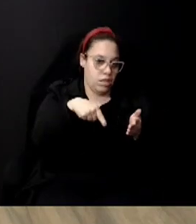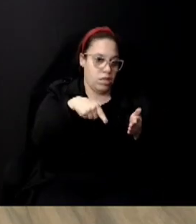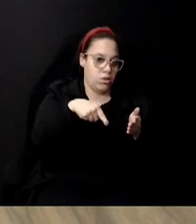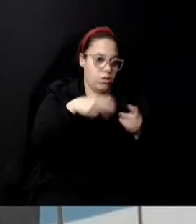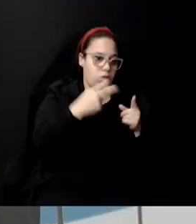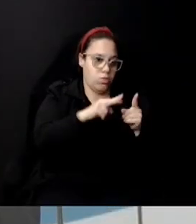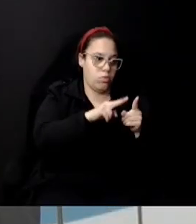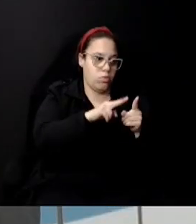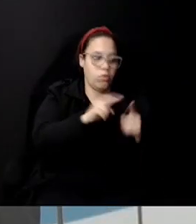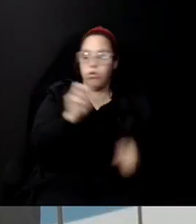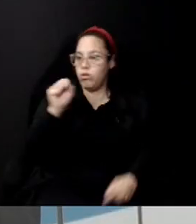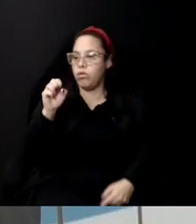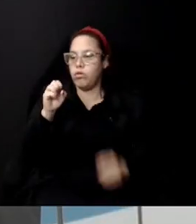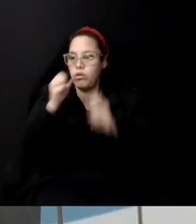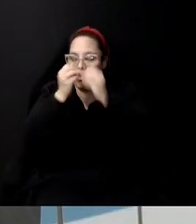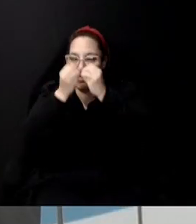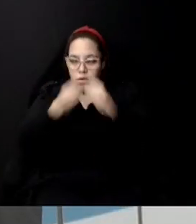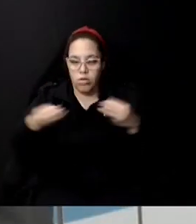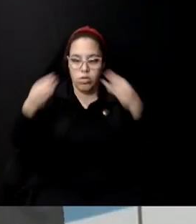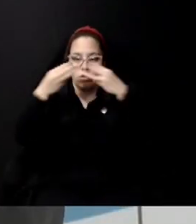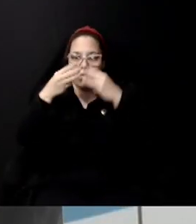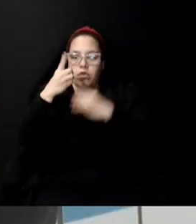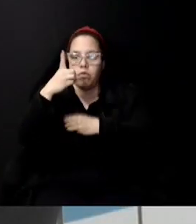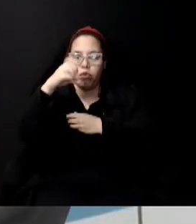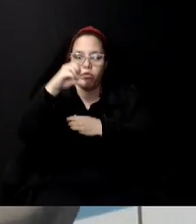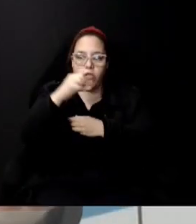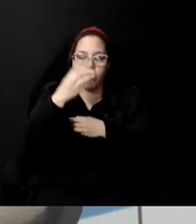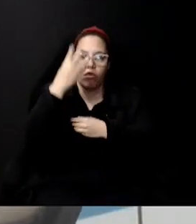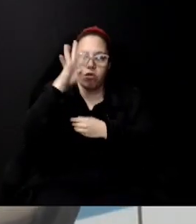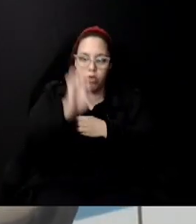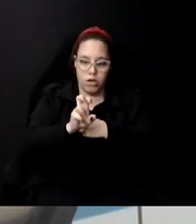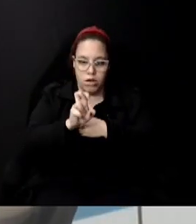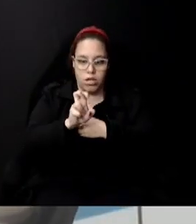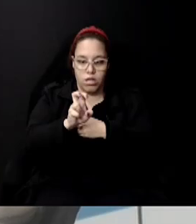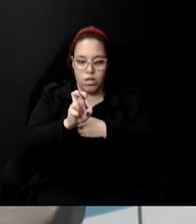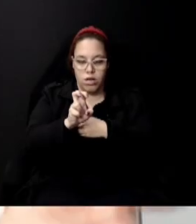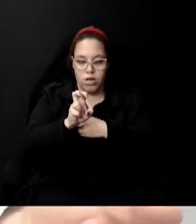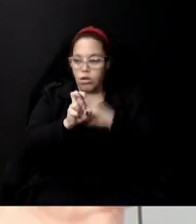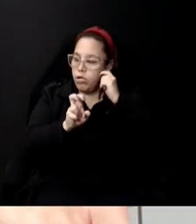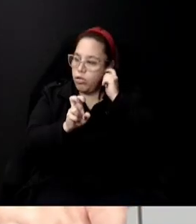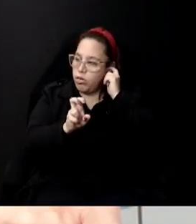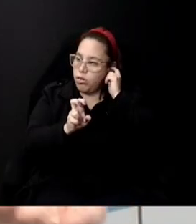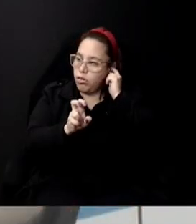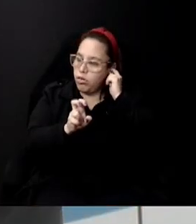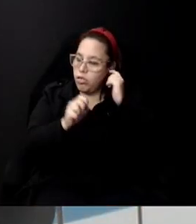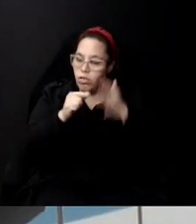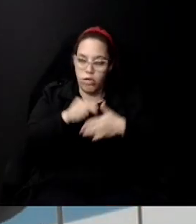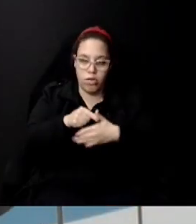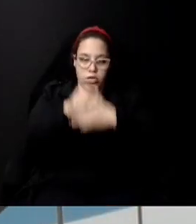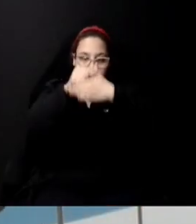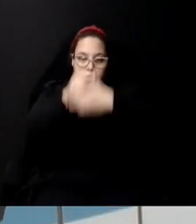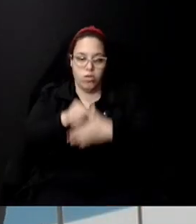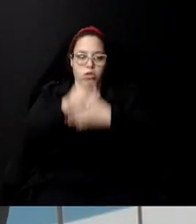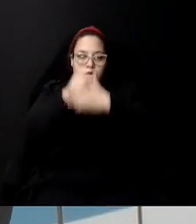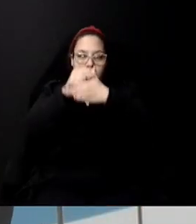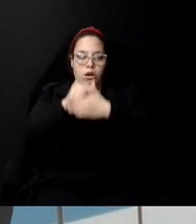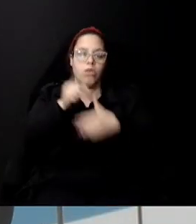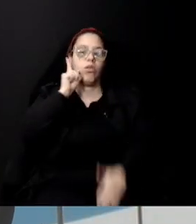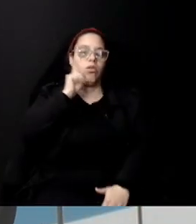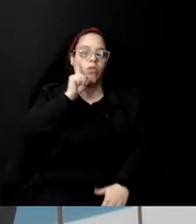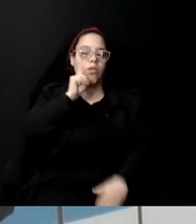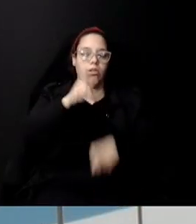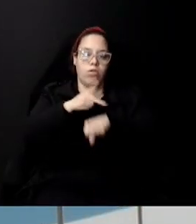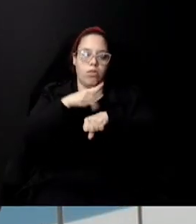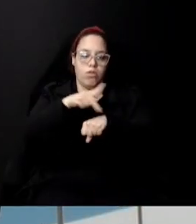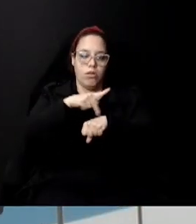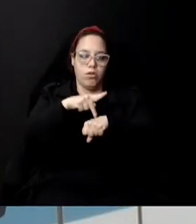criada em 1945 por líderes dos Estados Unidos, da